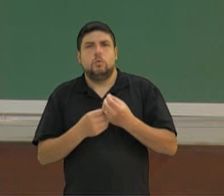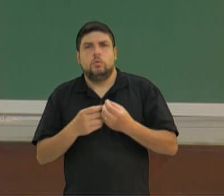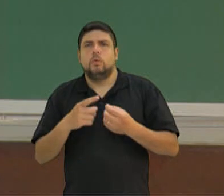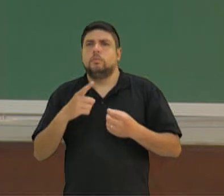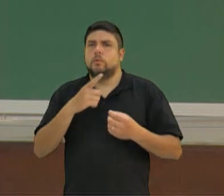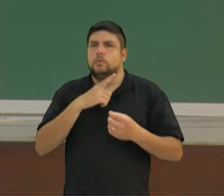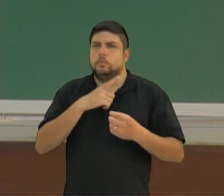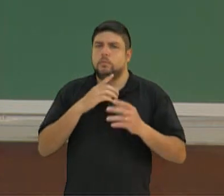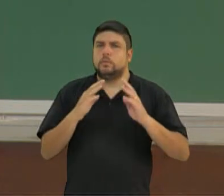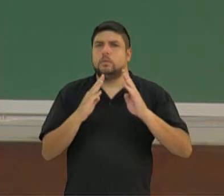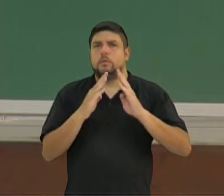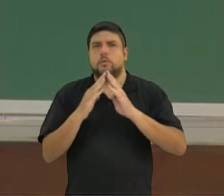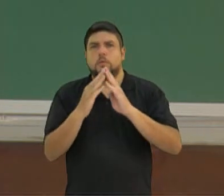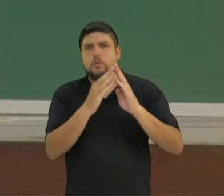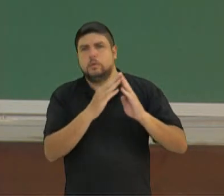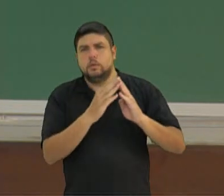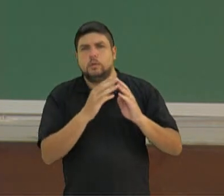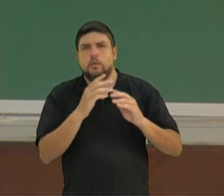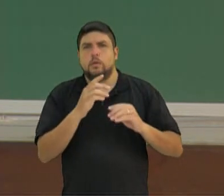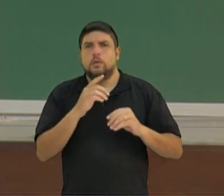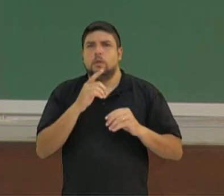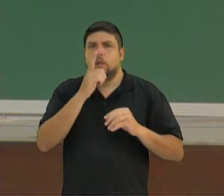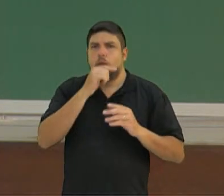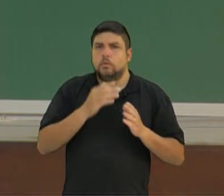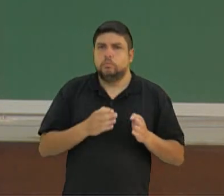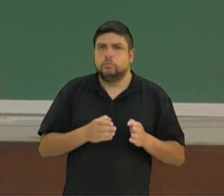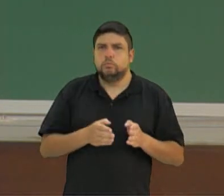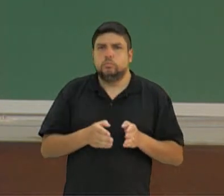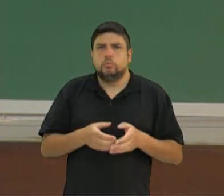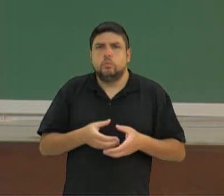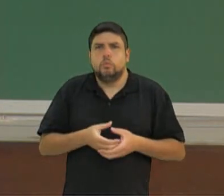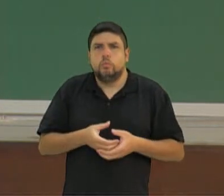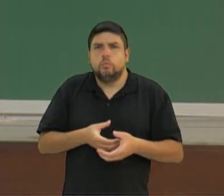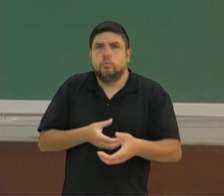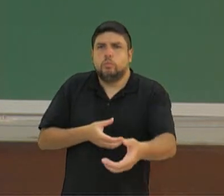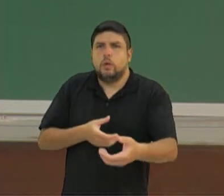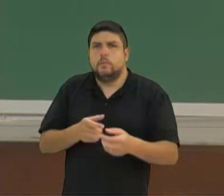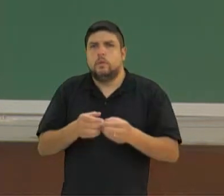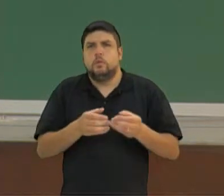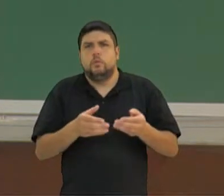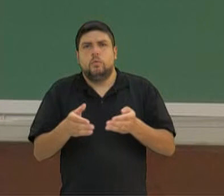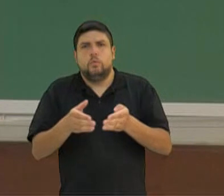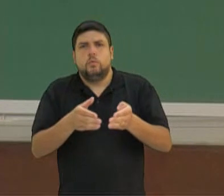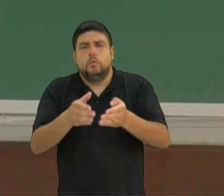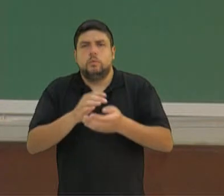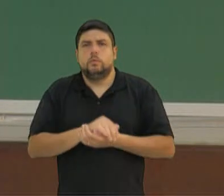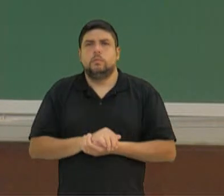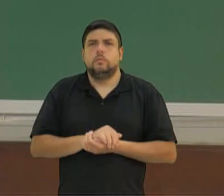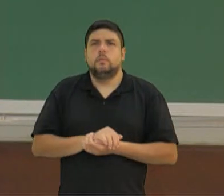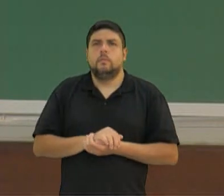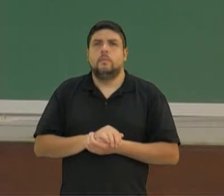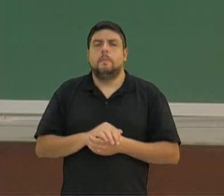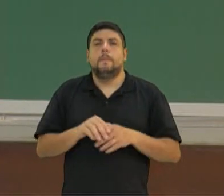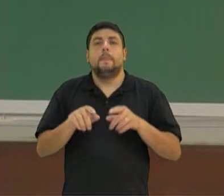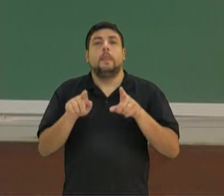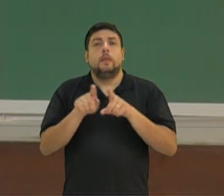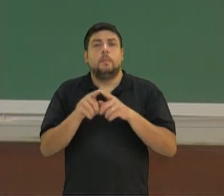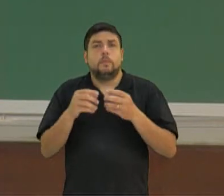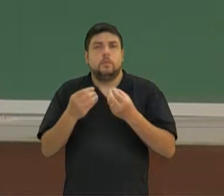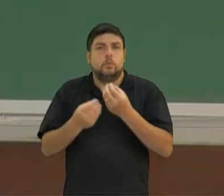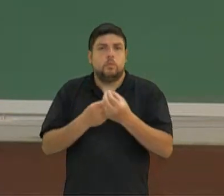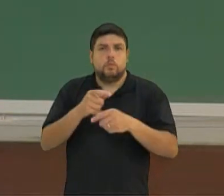moradias, os sistemas de aquedutos, que é a canalização da água, o sistema de